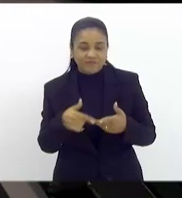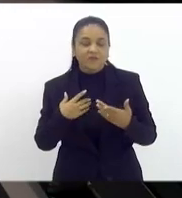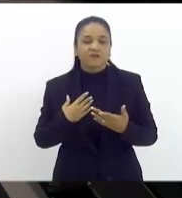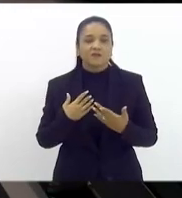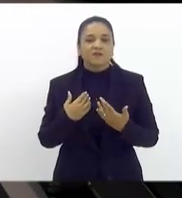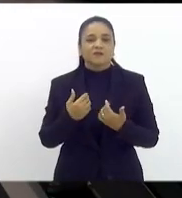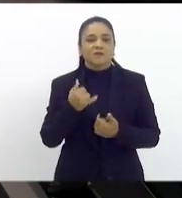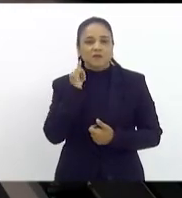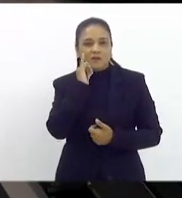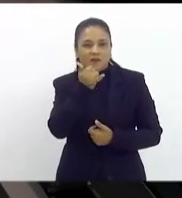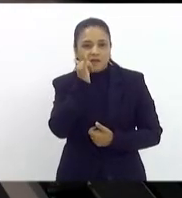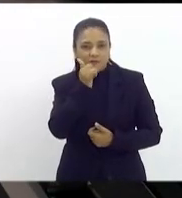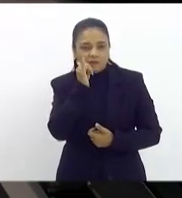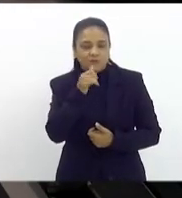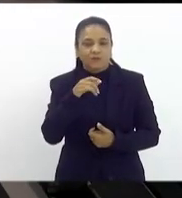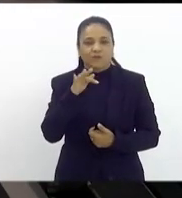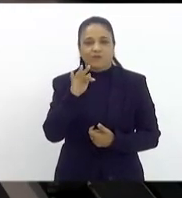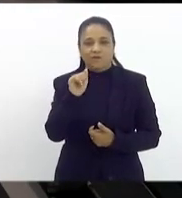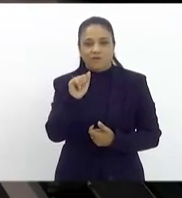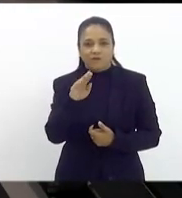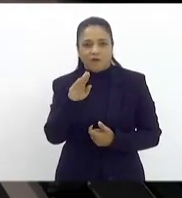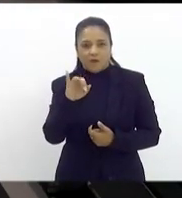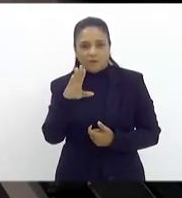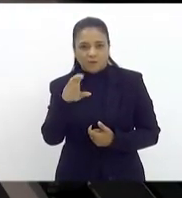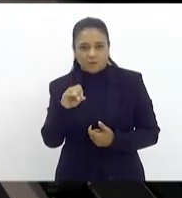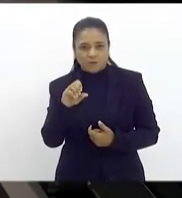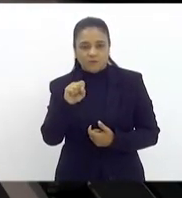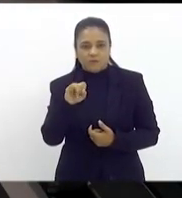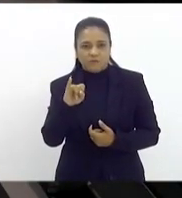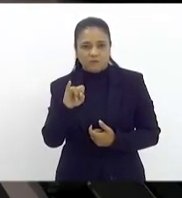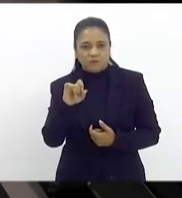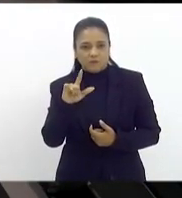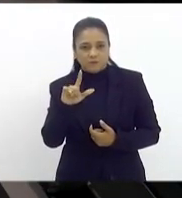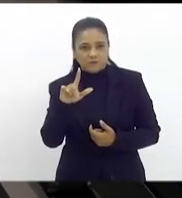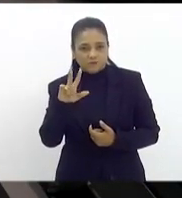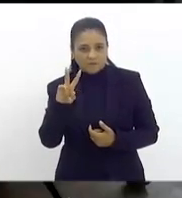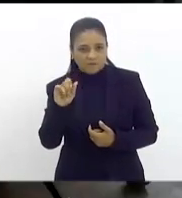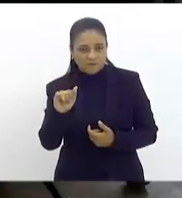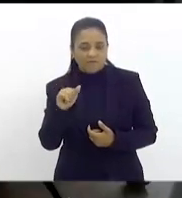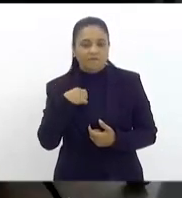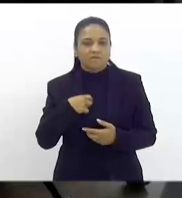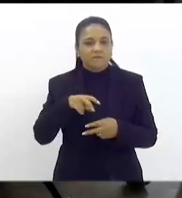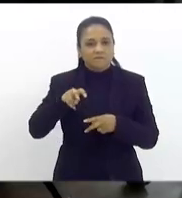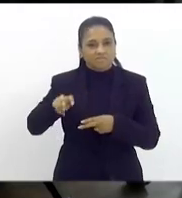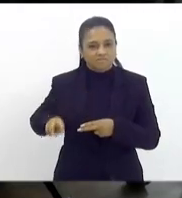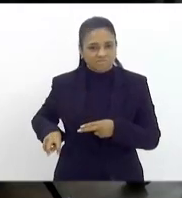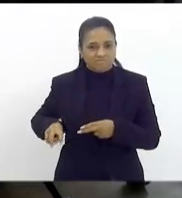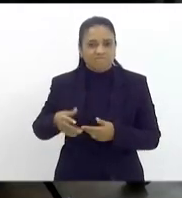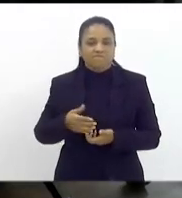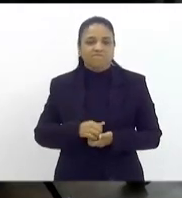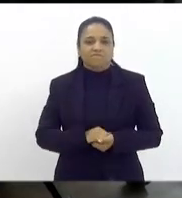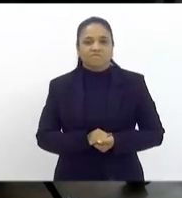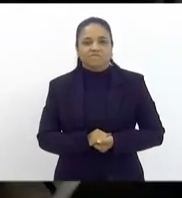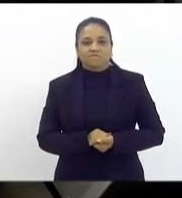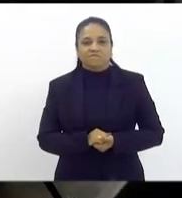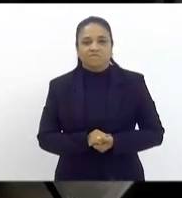sub-relator Fábio Silva, acaba de chegar. Senta aqui do lado, Fábio.